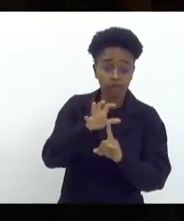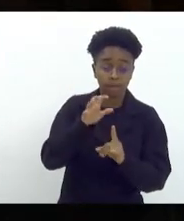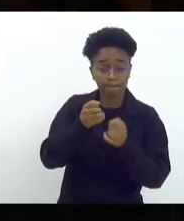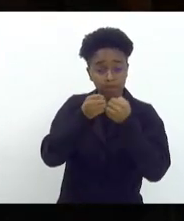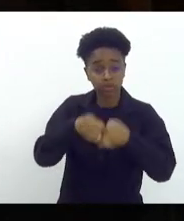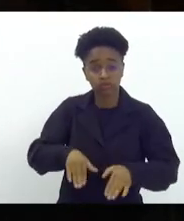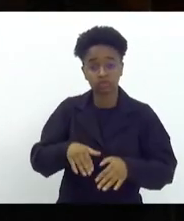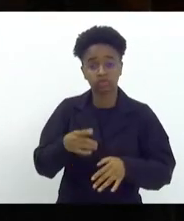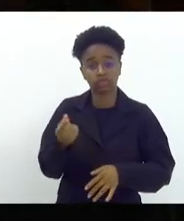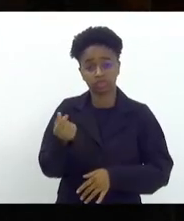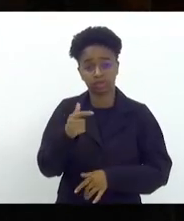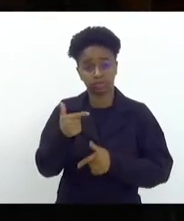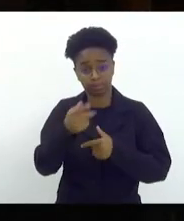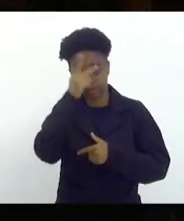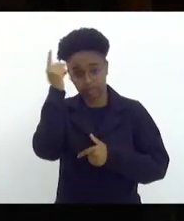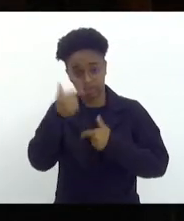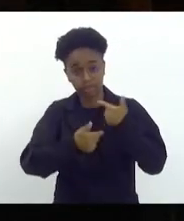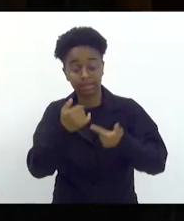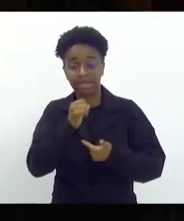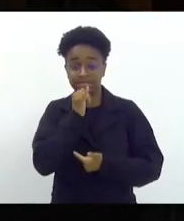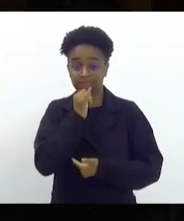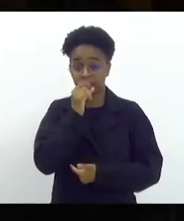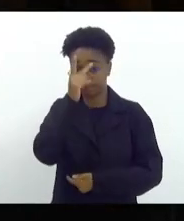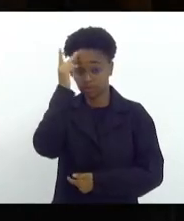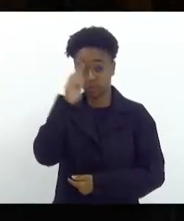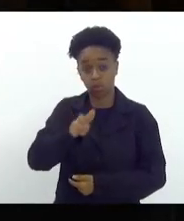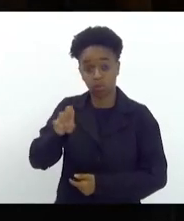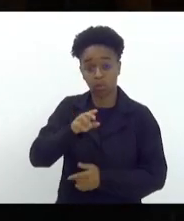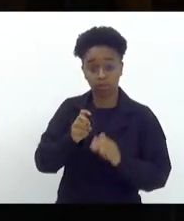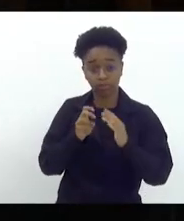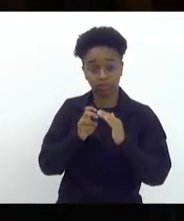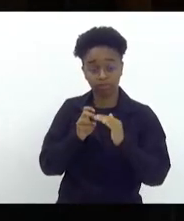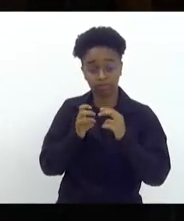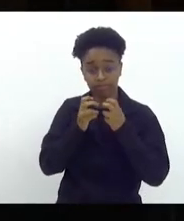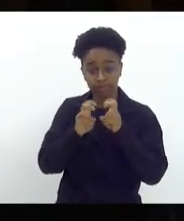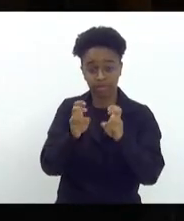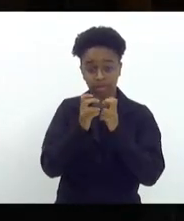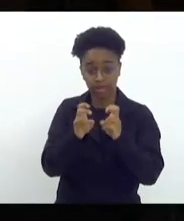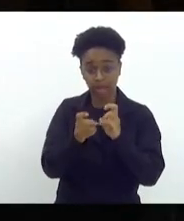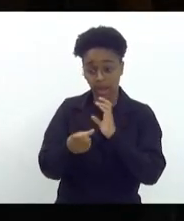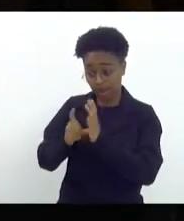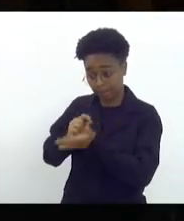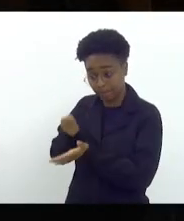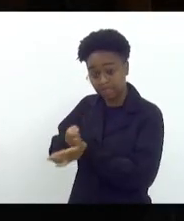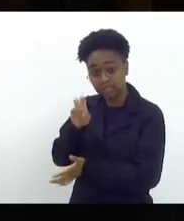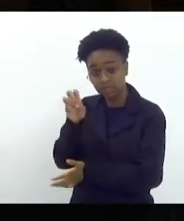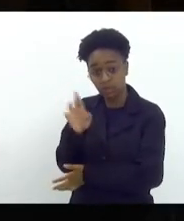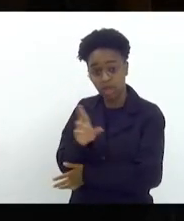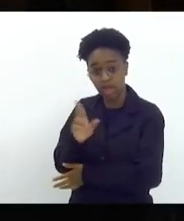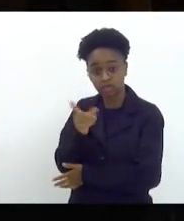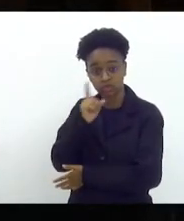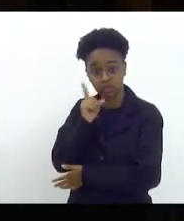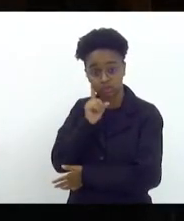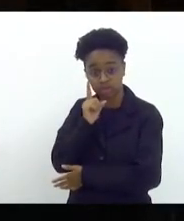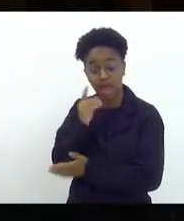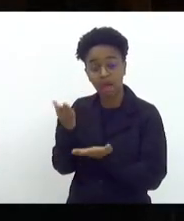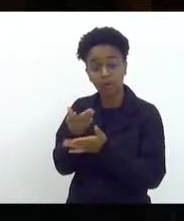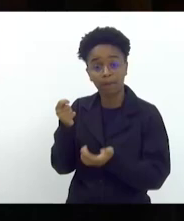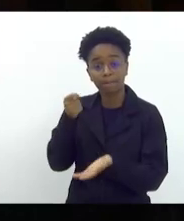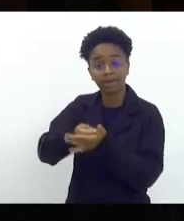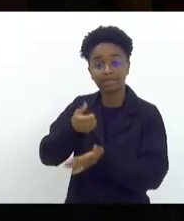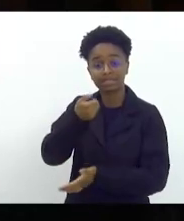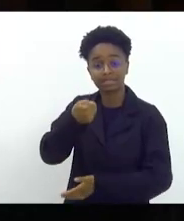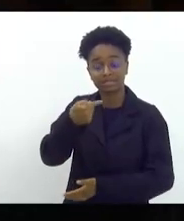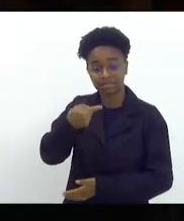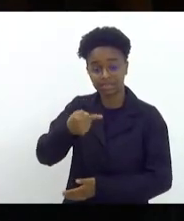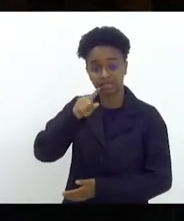por exemplo o usuário de trem vai deixar de pagar r$ 5 por dia para cada viagem para pagar 7:40